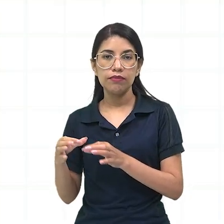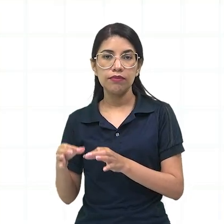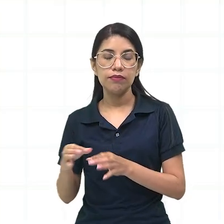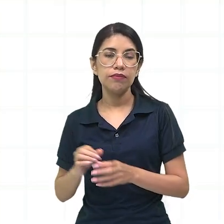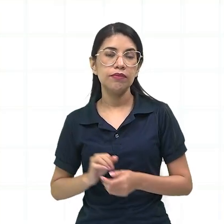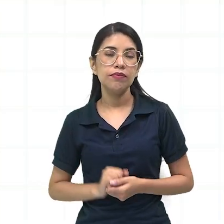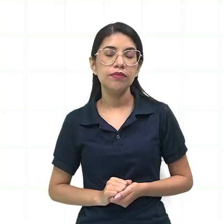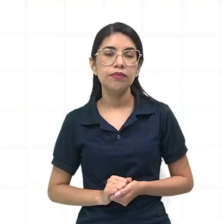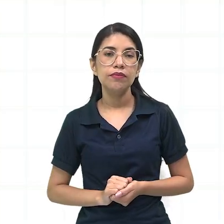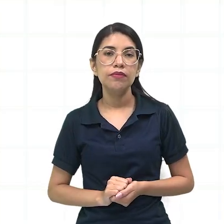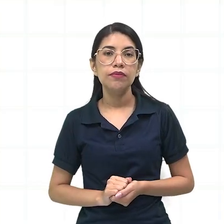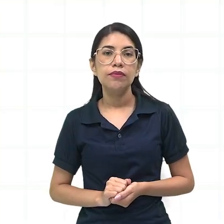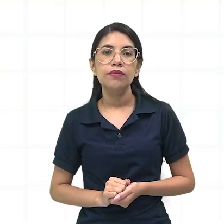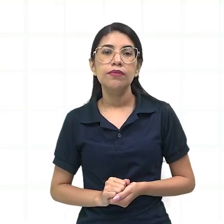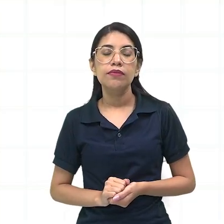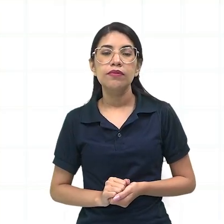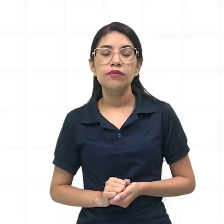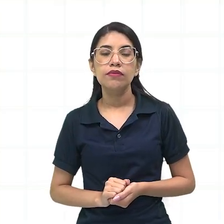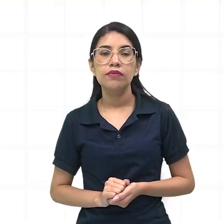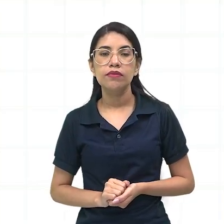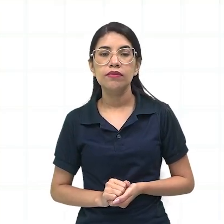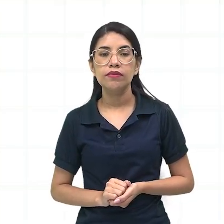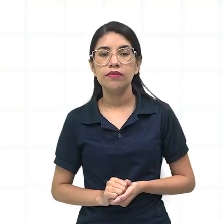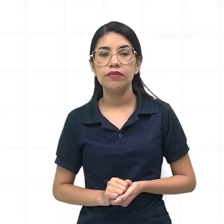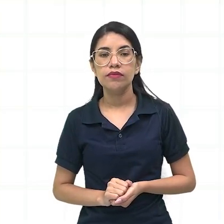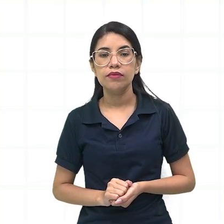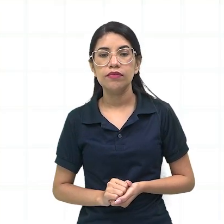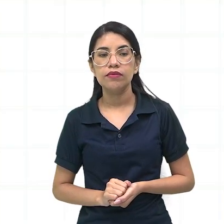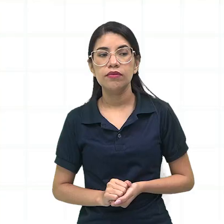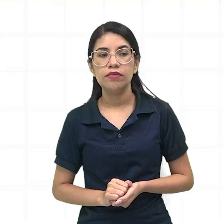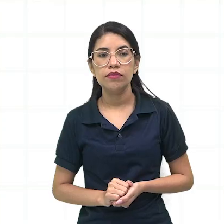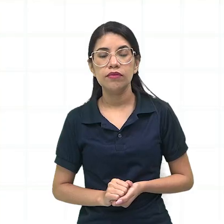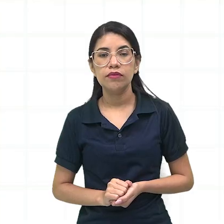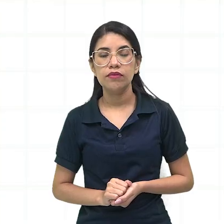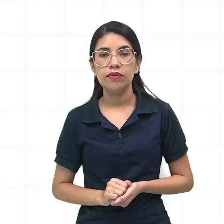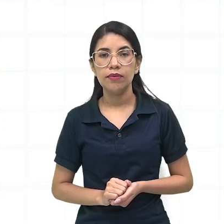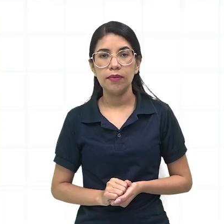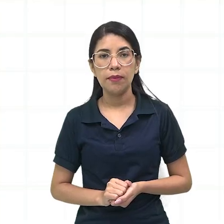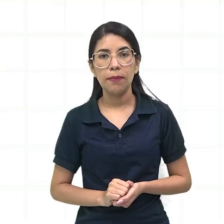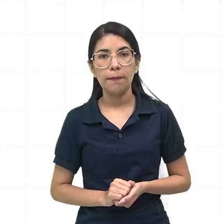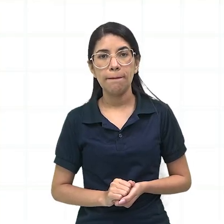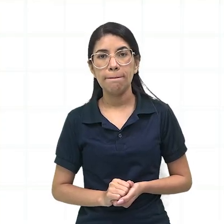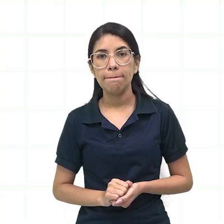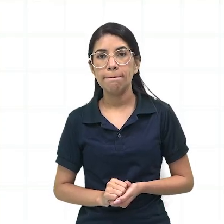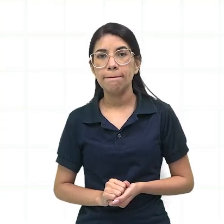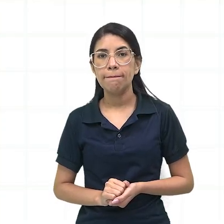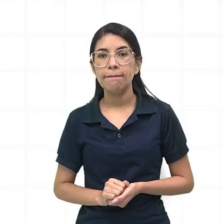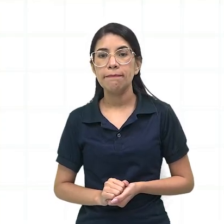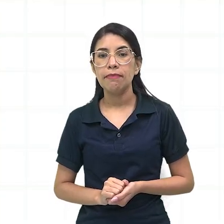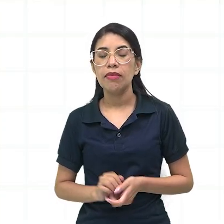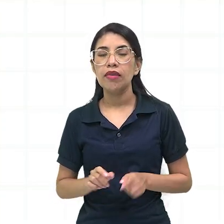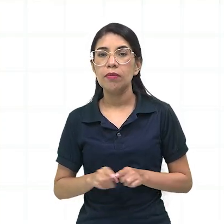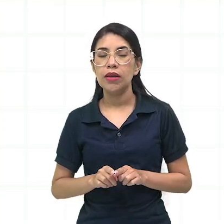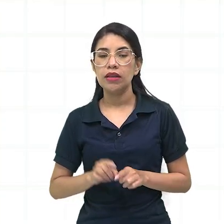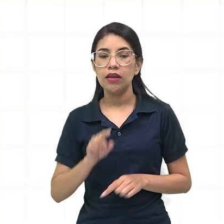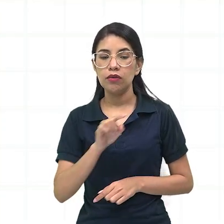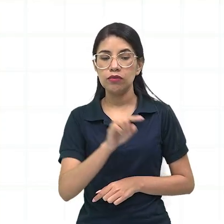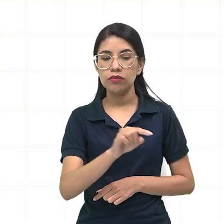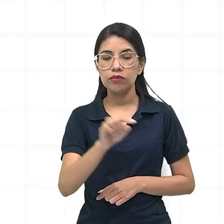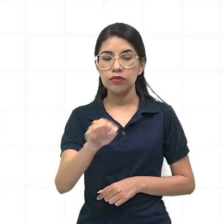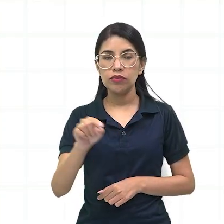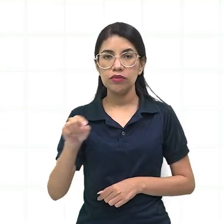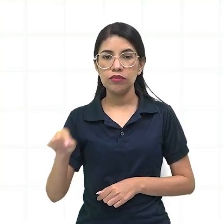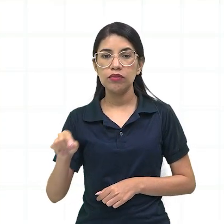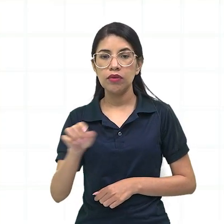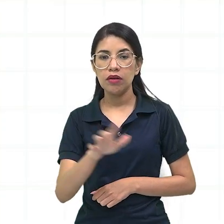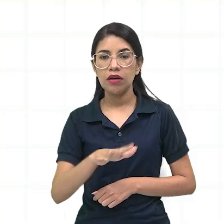time, certo, gente? E aqui nós vamos ter os outros pontos dentro do campo, né? O